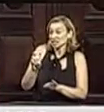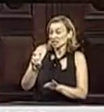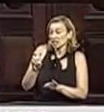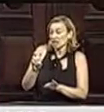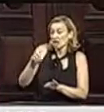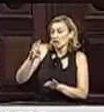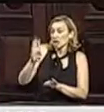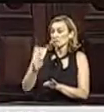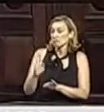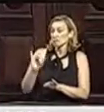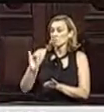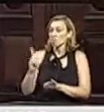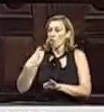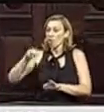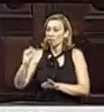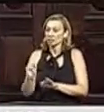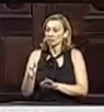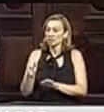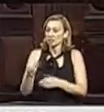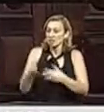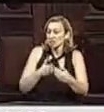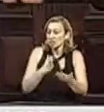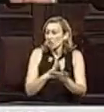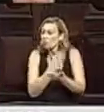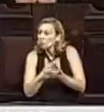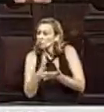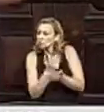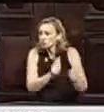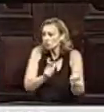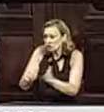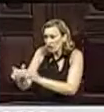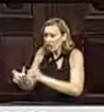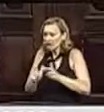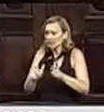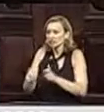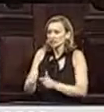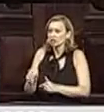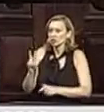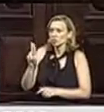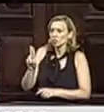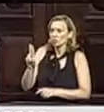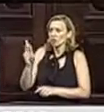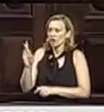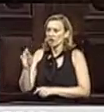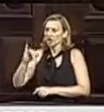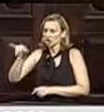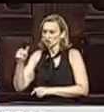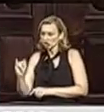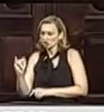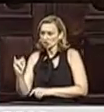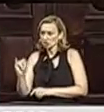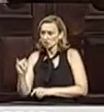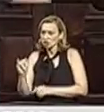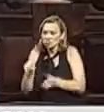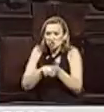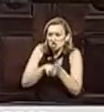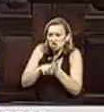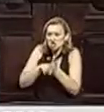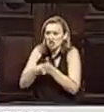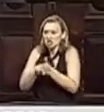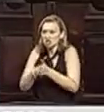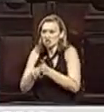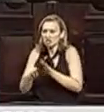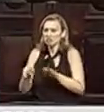pontos que o governo federal cedeu em 2010. A UERJ tem um instituto que calcula, que diz que